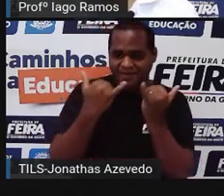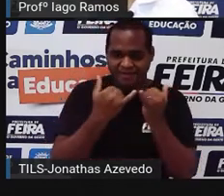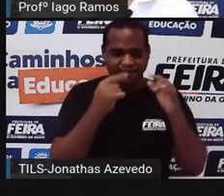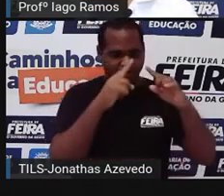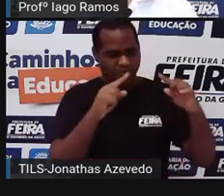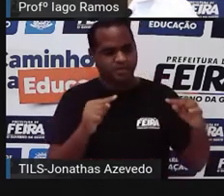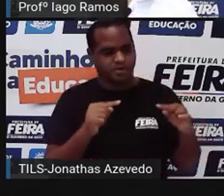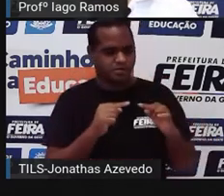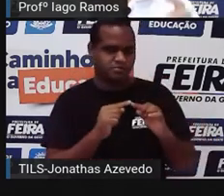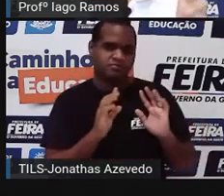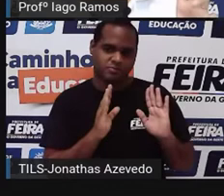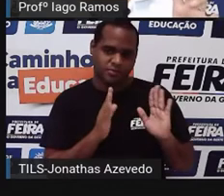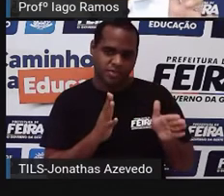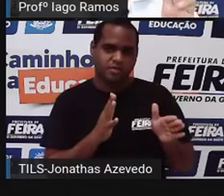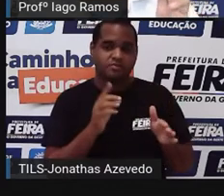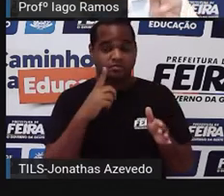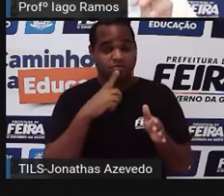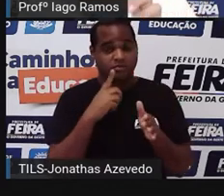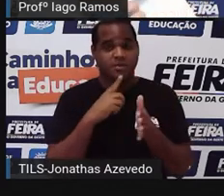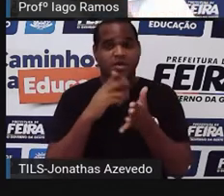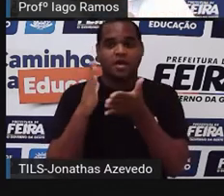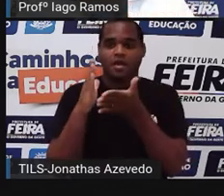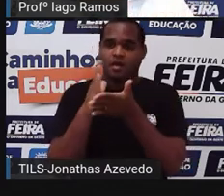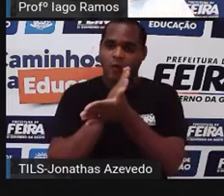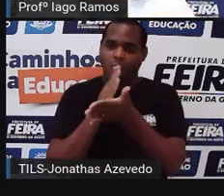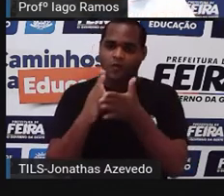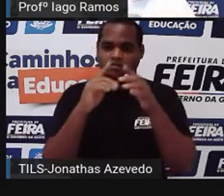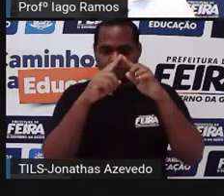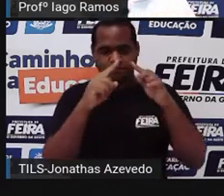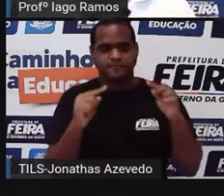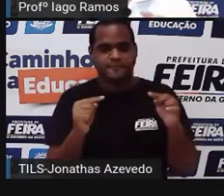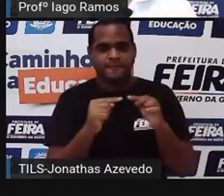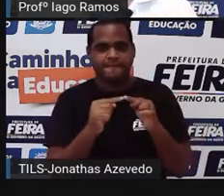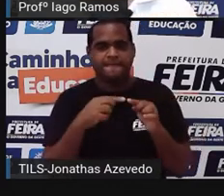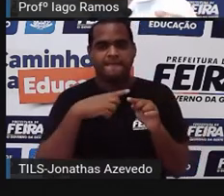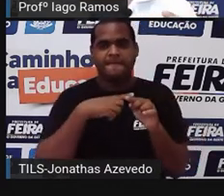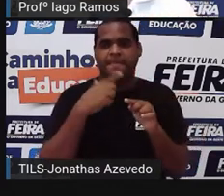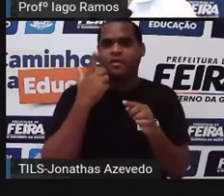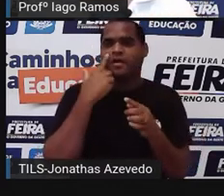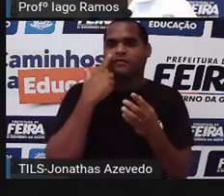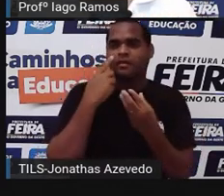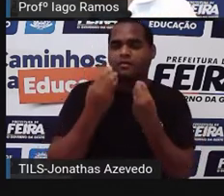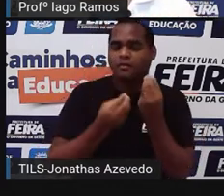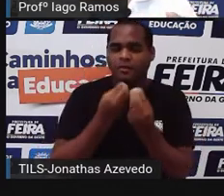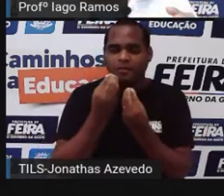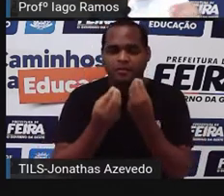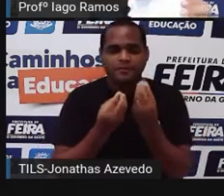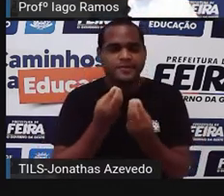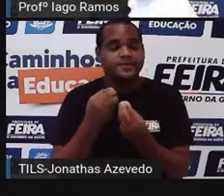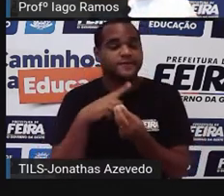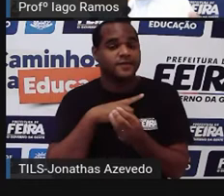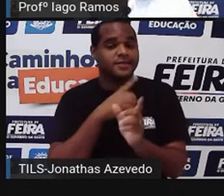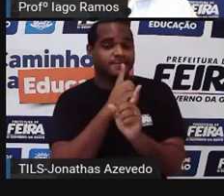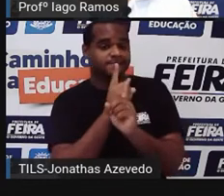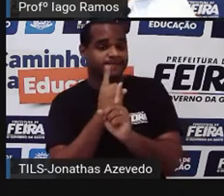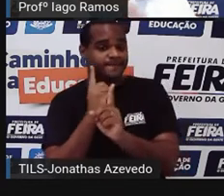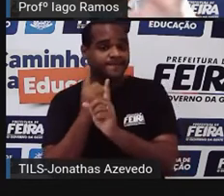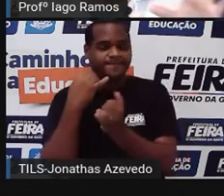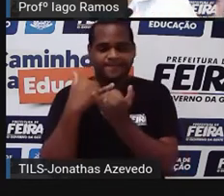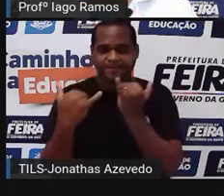triângulos a Mas tem uma parte dessa semelhança de triângulos que a gente viu como como encontrar